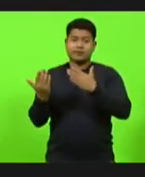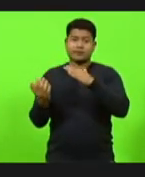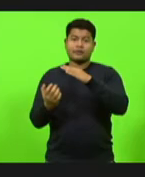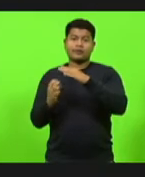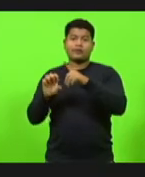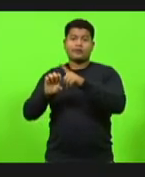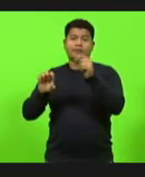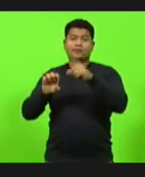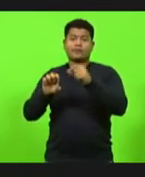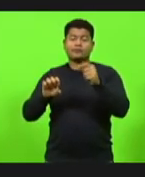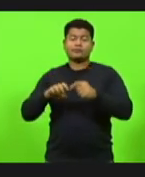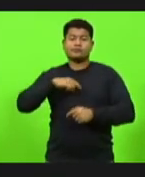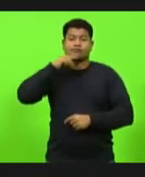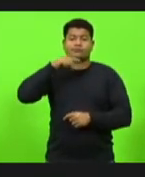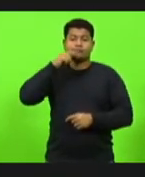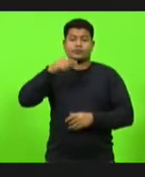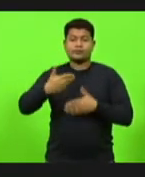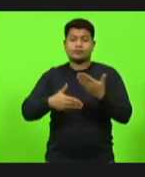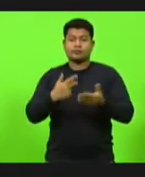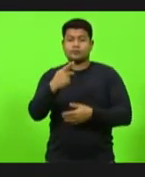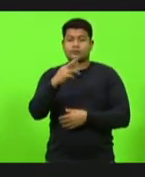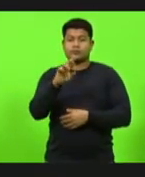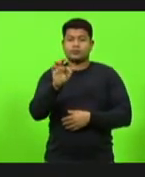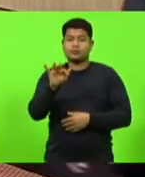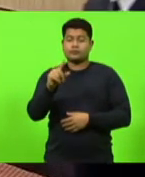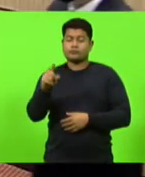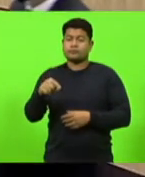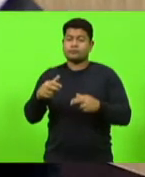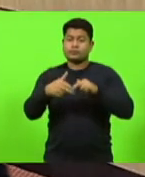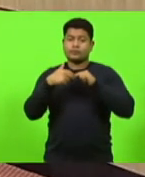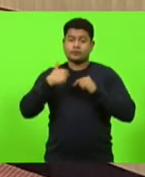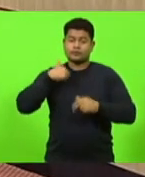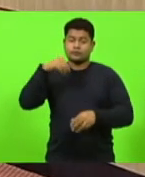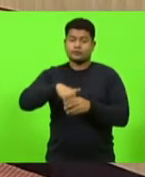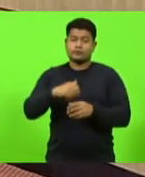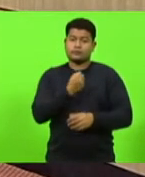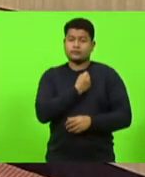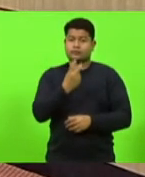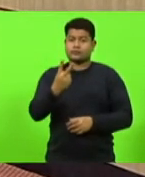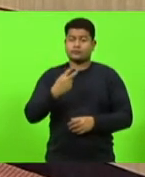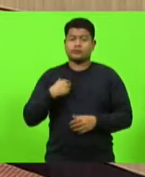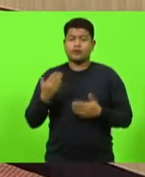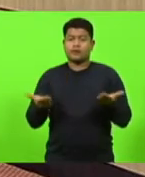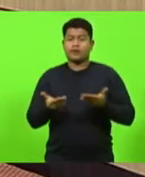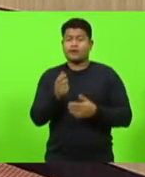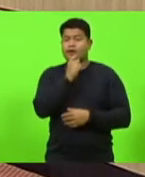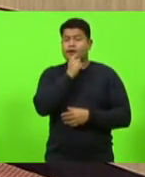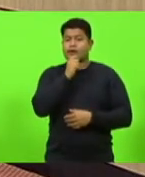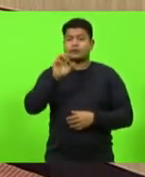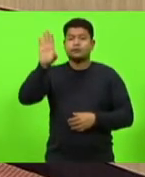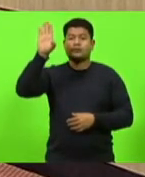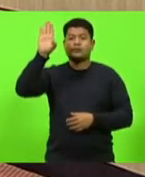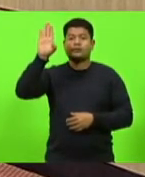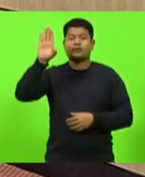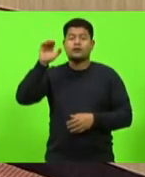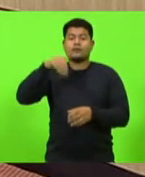nada. Então, em virtude disso, eu voto 2. Como vota a deputada Ana Campagnolo?